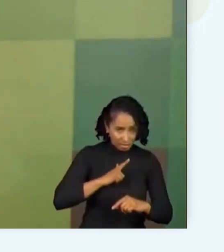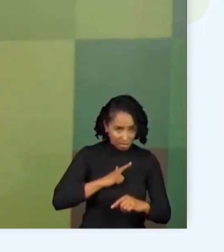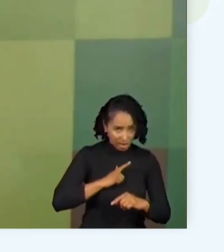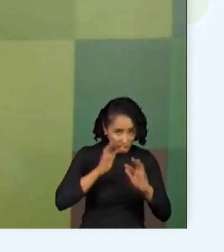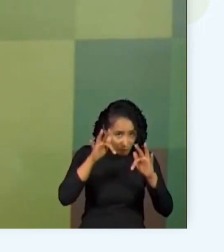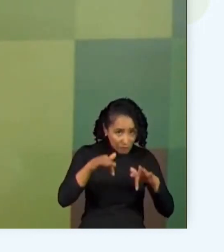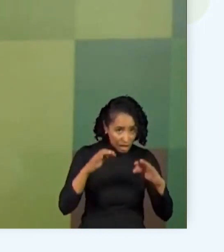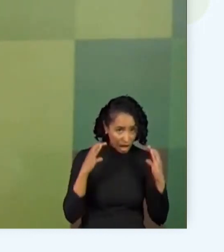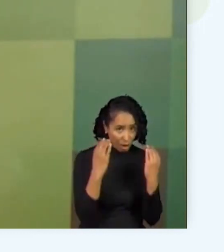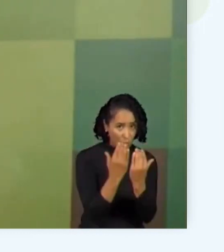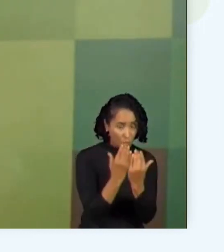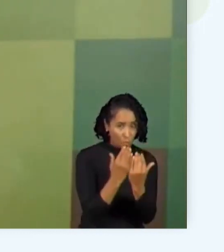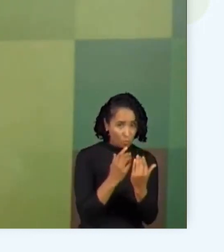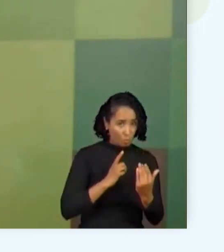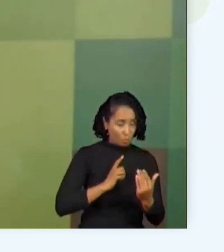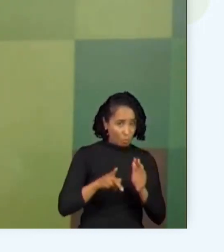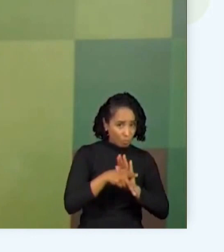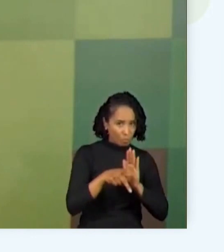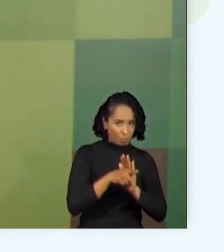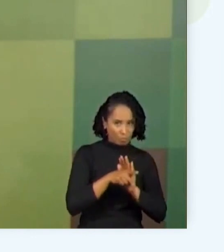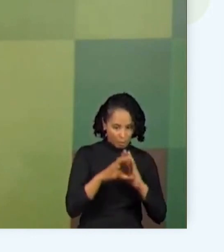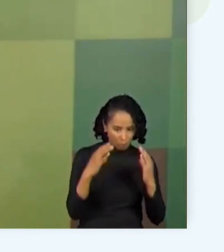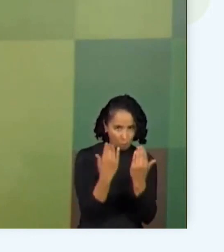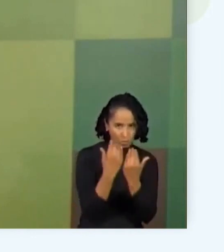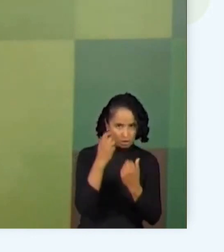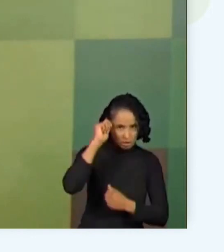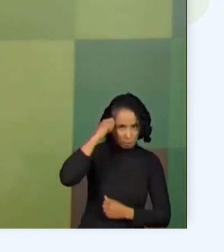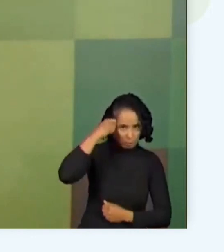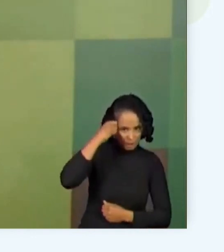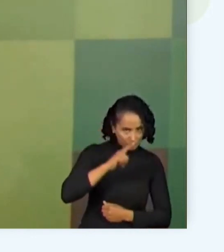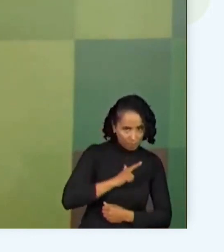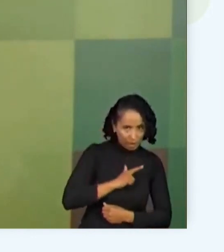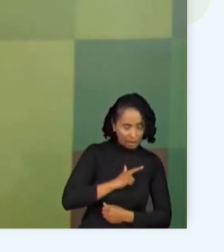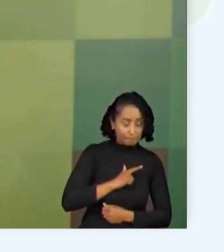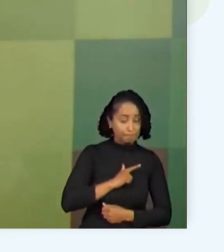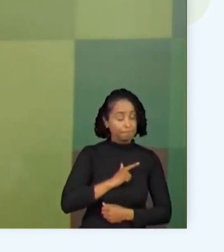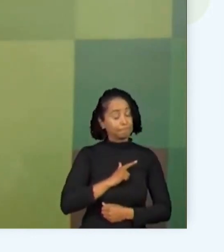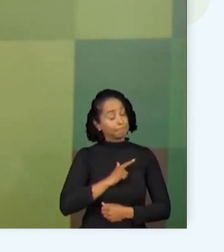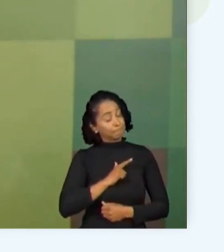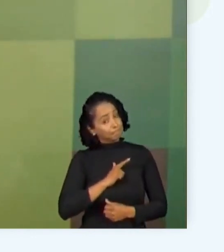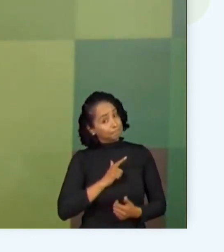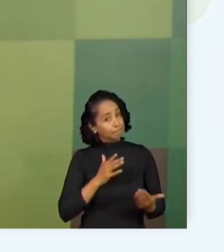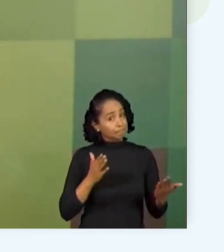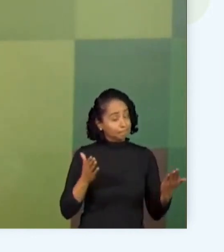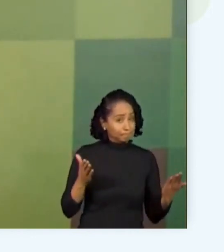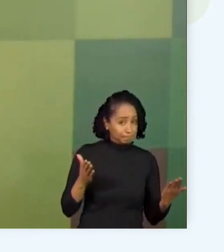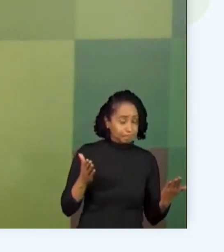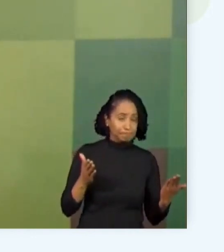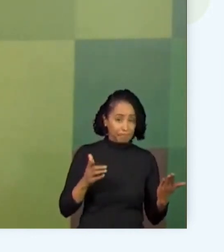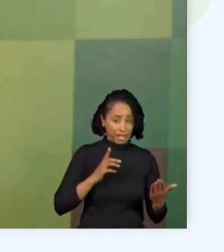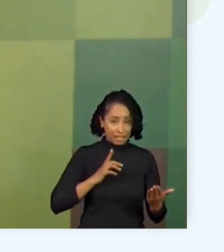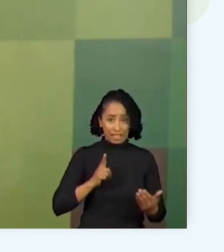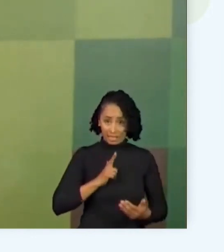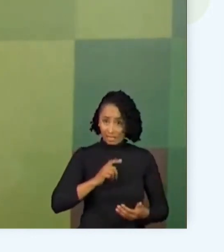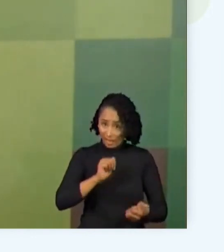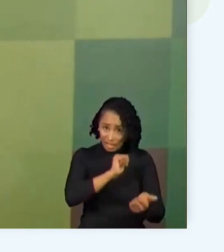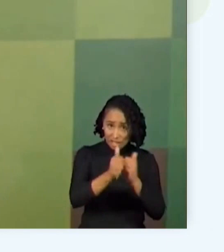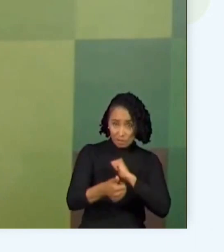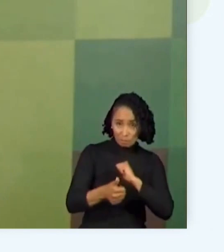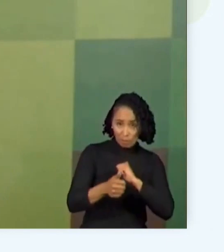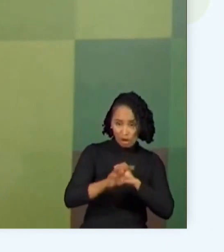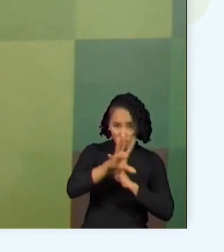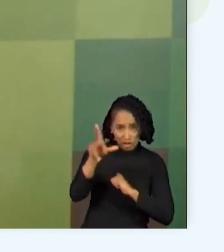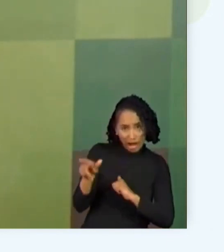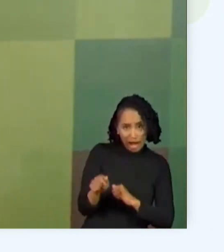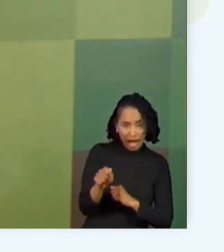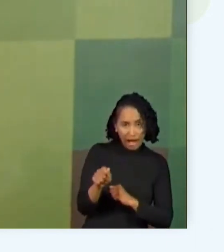em estádios que são de negros? Quantos jogos abordam a cultura africana? A partir dessas perguntas, você pode ver que tem